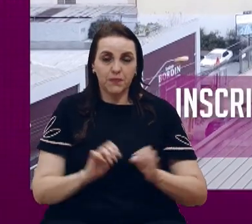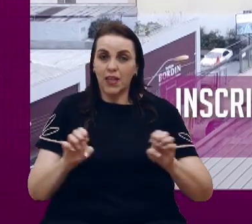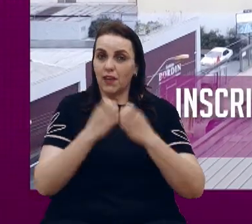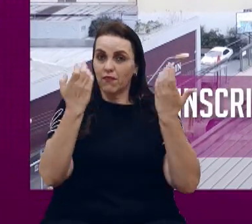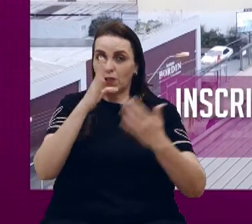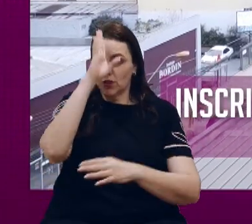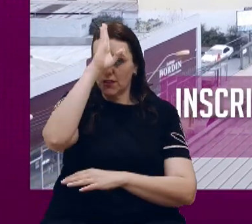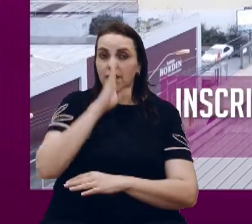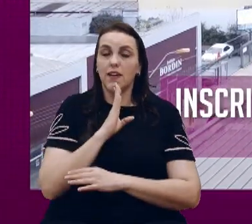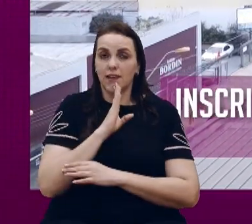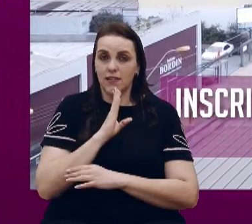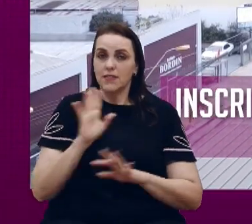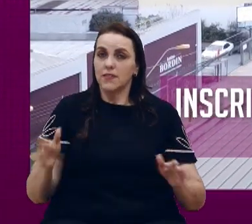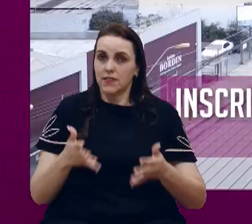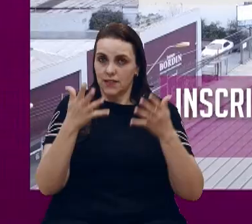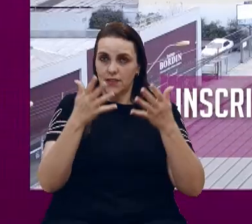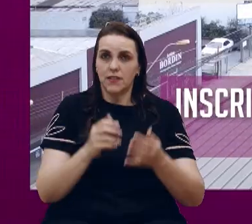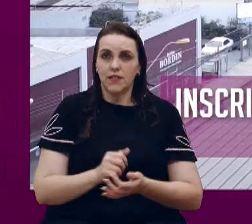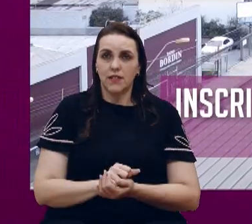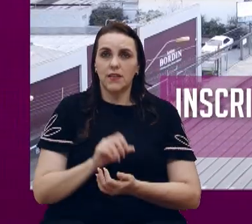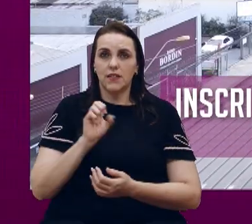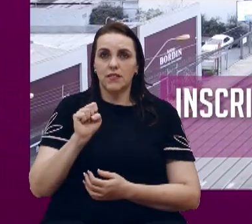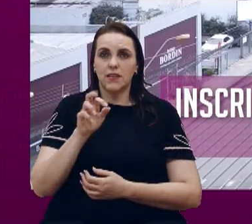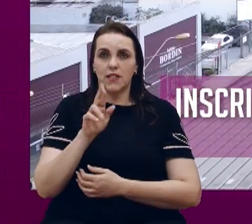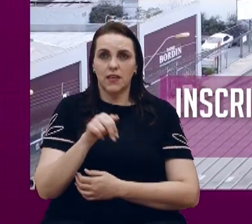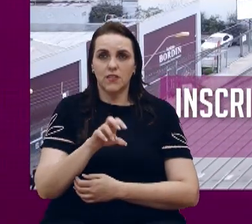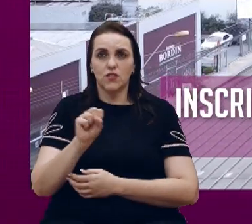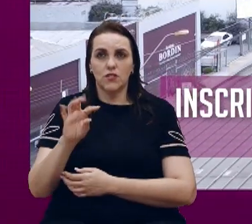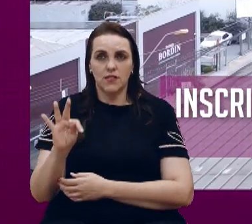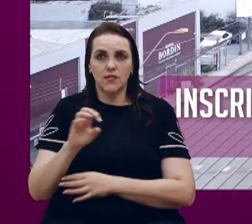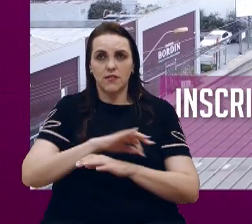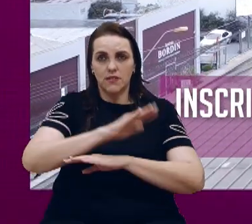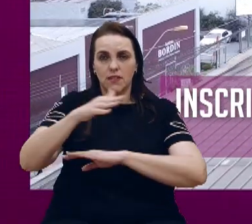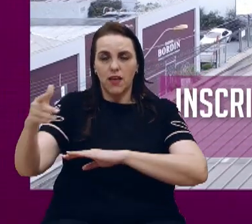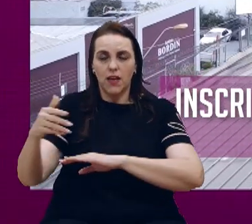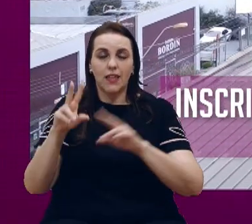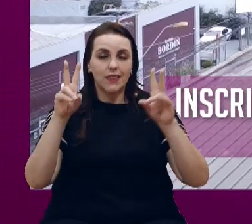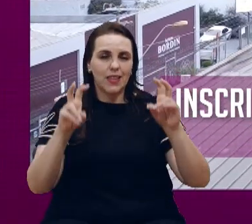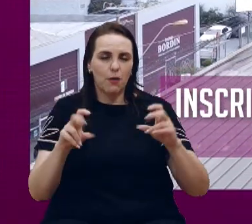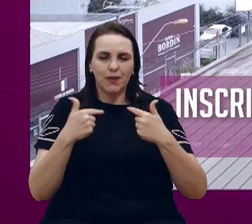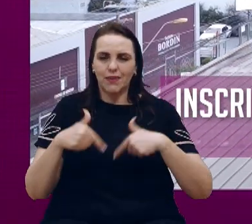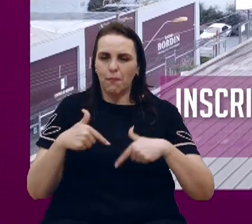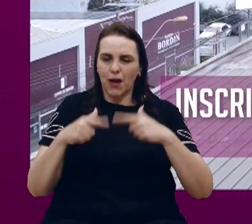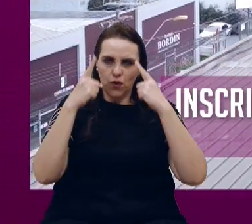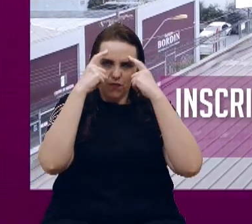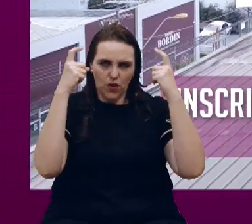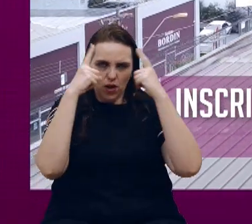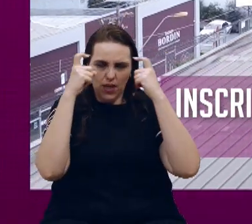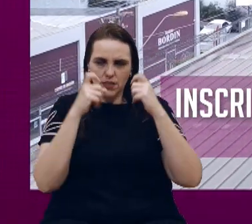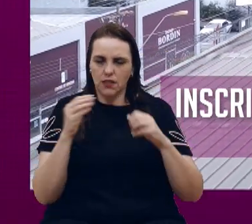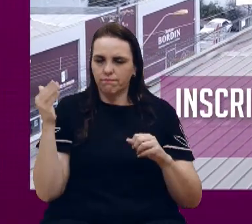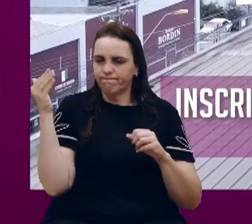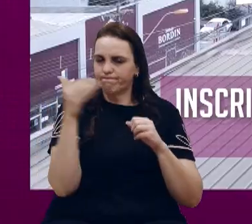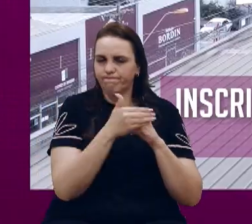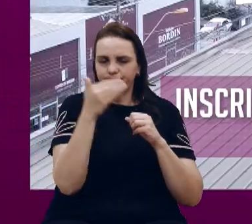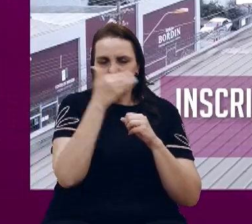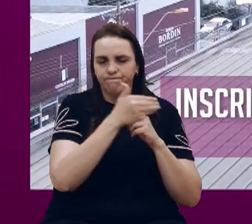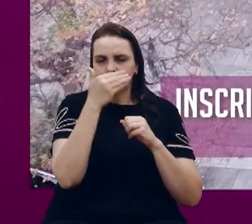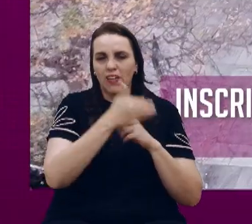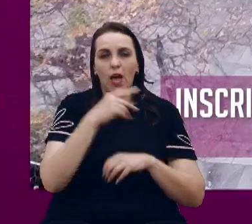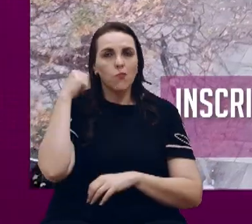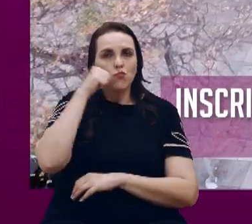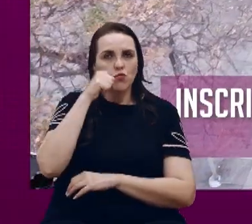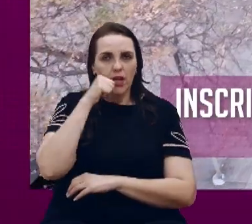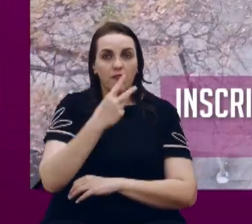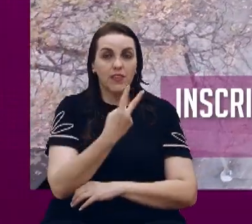que é promovido pelo Ceresce Serra, tem como tema Trabalho e Violência, o cotidiano invisível das mulheres, e ocorre no dia 23 de